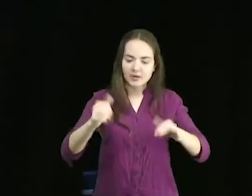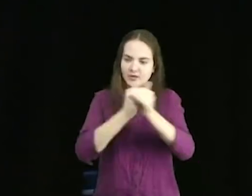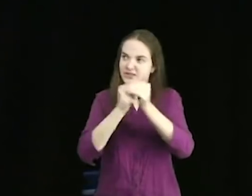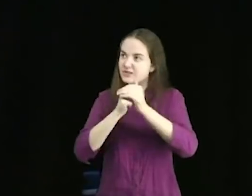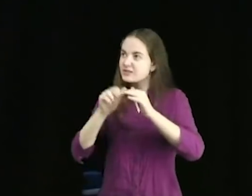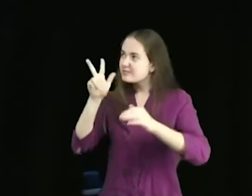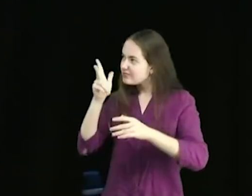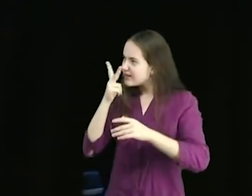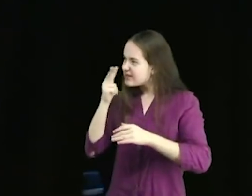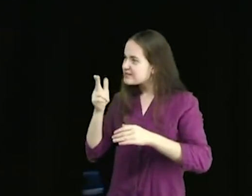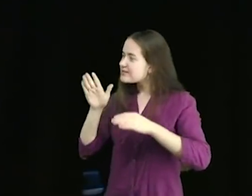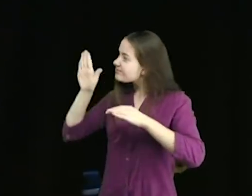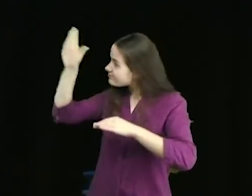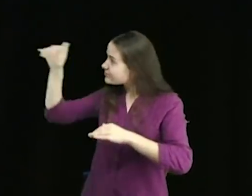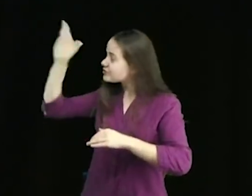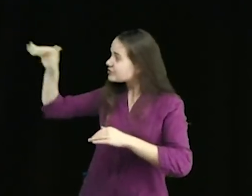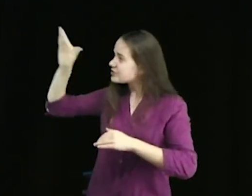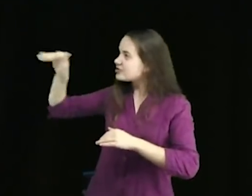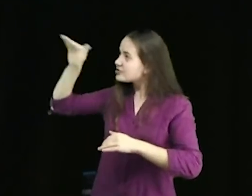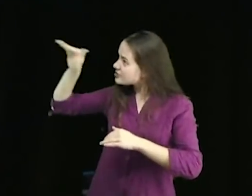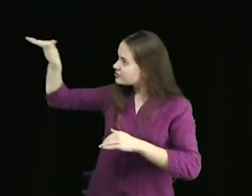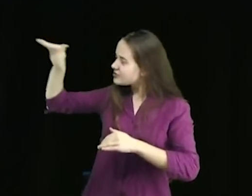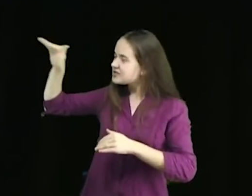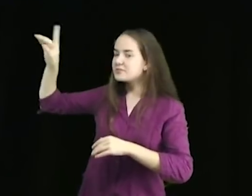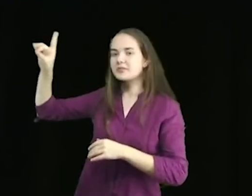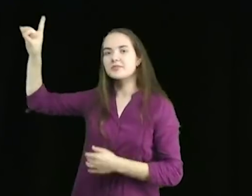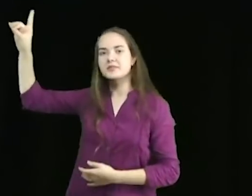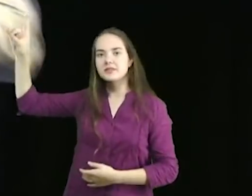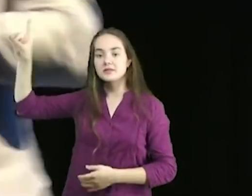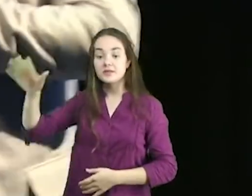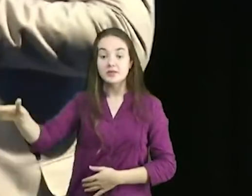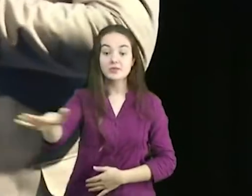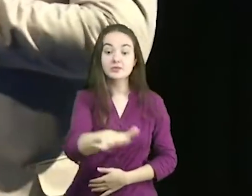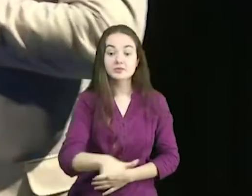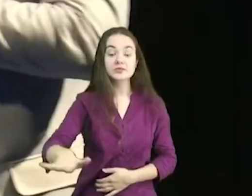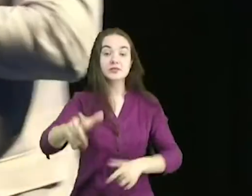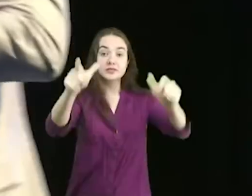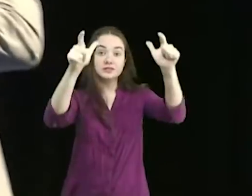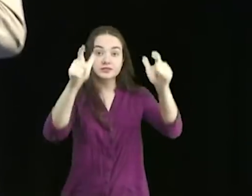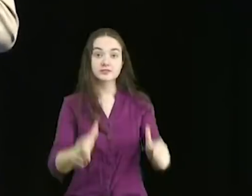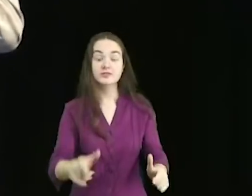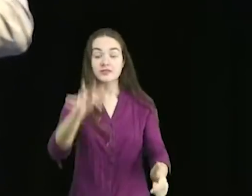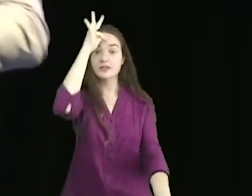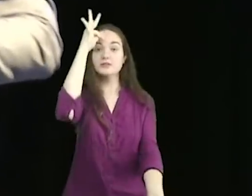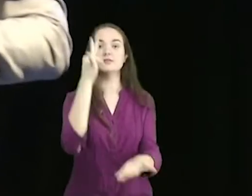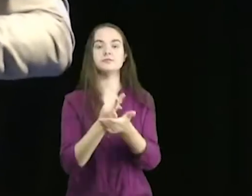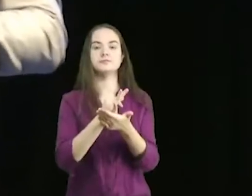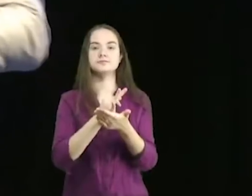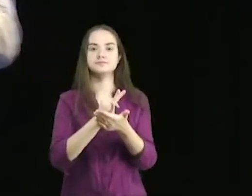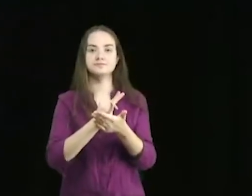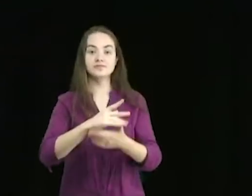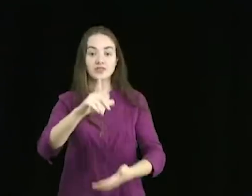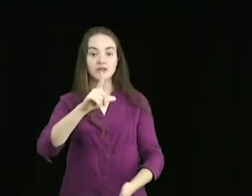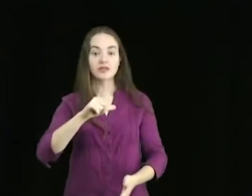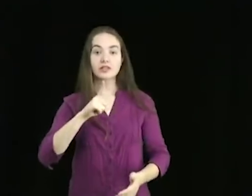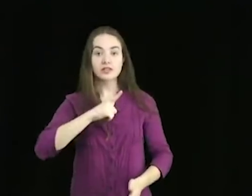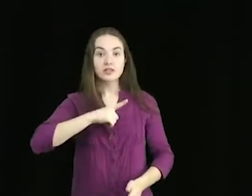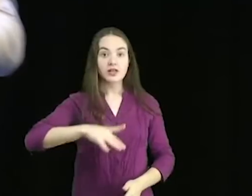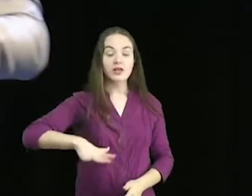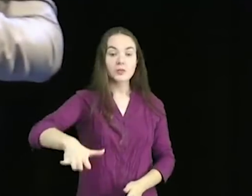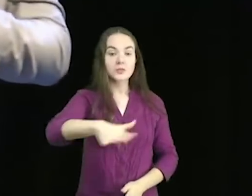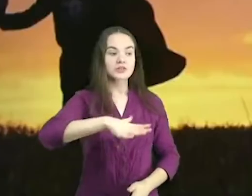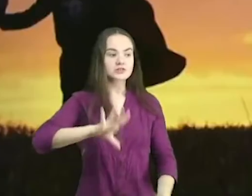vai. É o ambiente da fé. É um ambiente que é regado pela verdade da palavra de